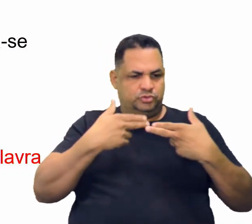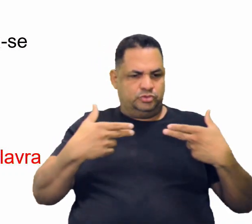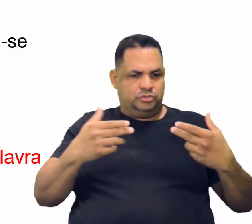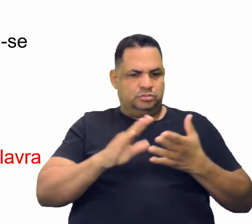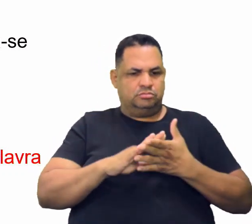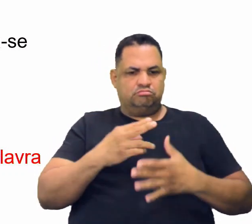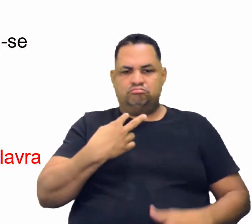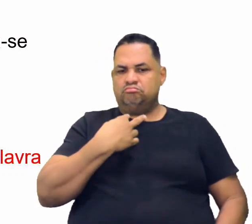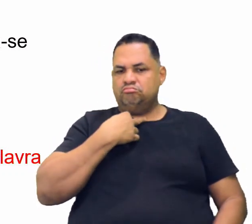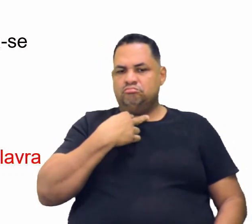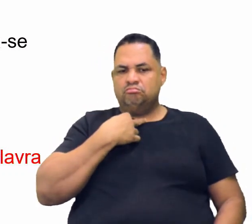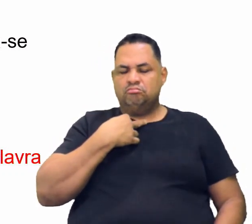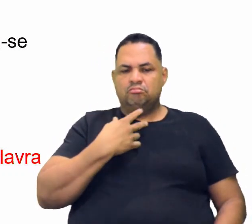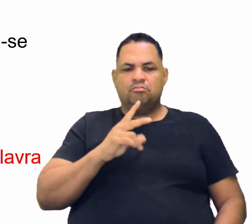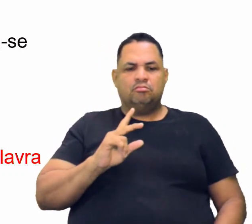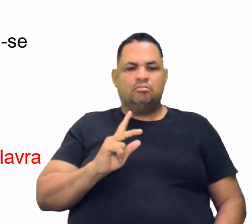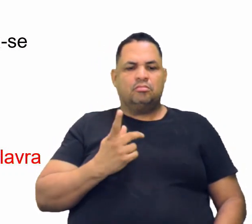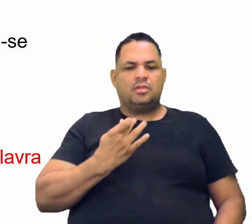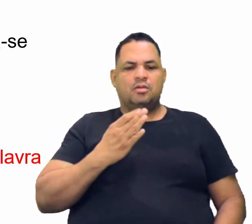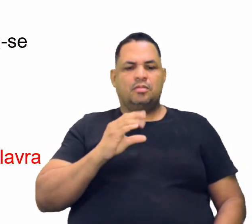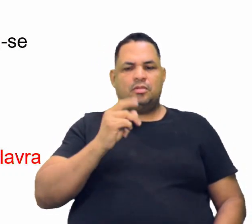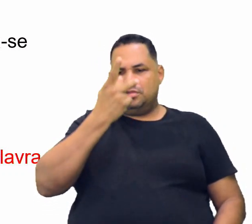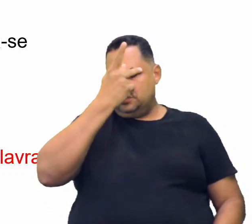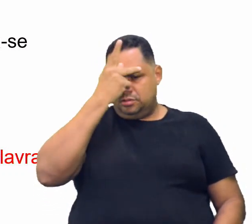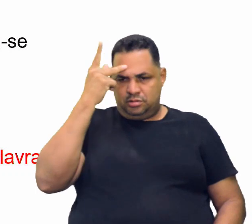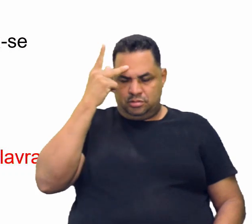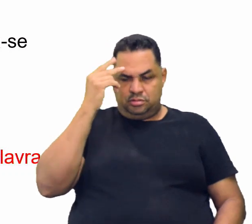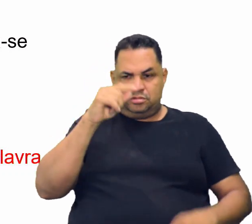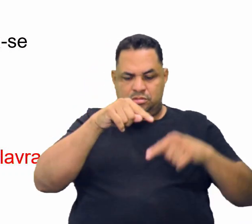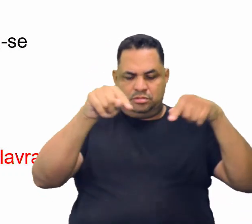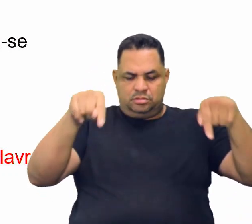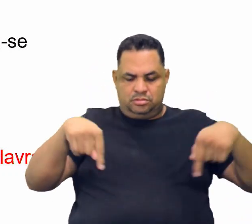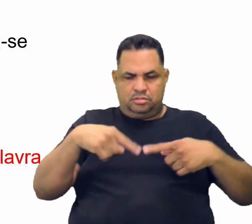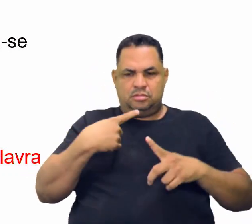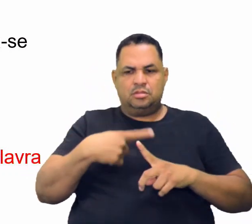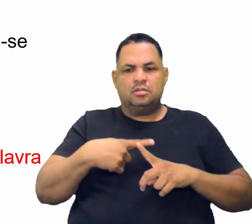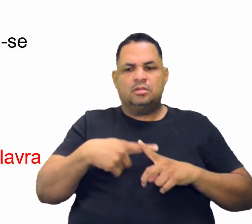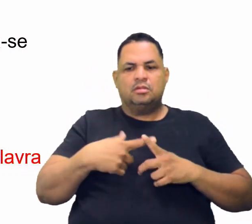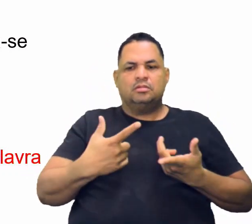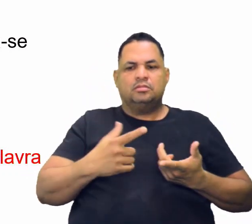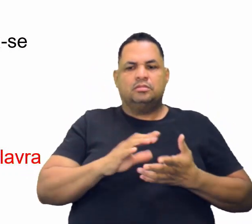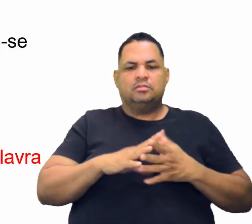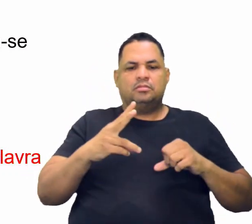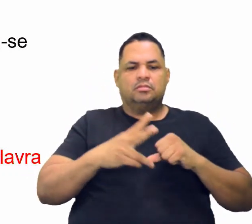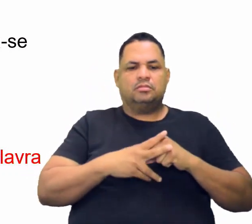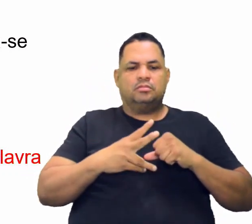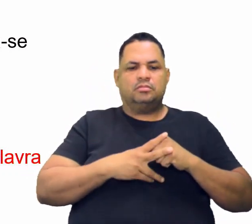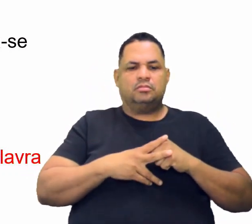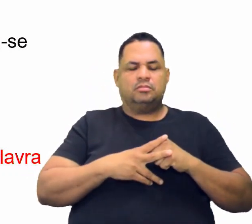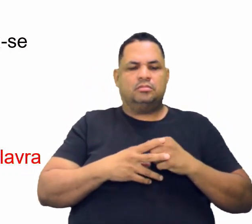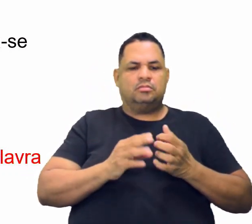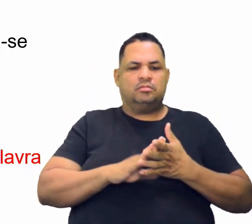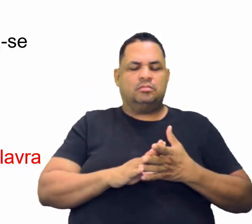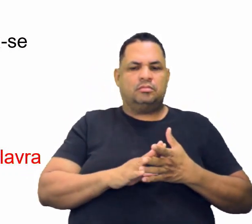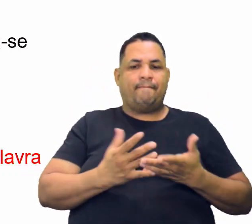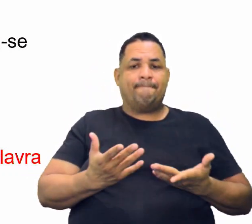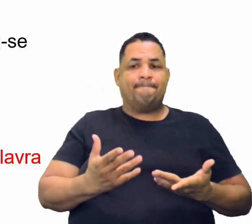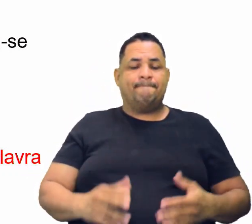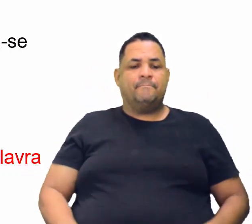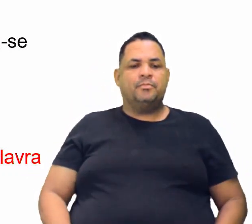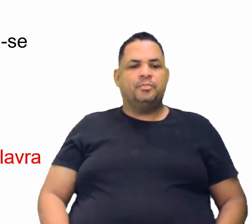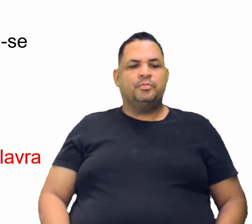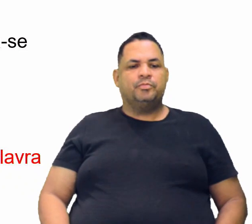se poderia dizer amo pessoas na sala. Por quê? Porque o verbo haver impessoal, ela